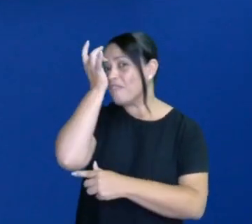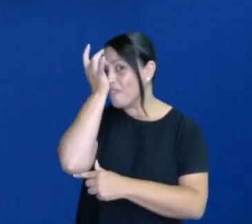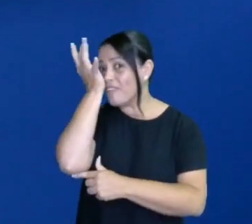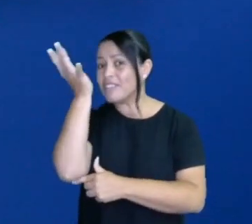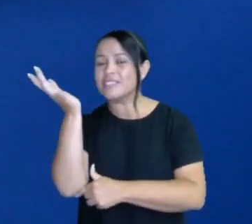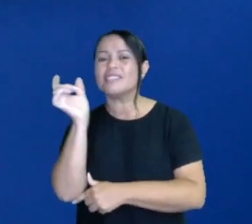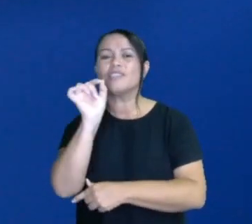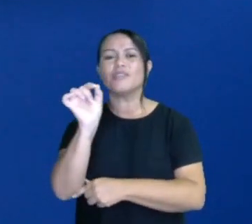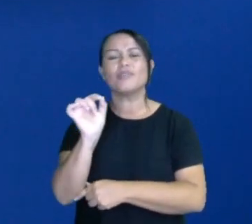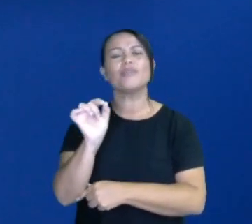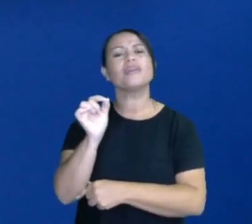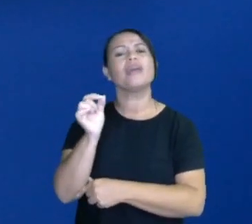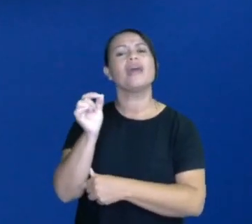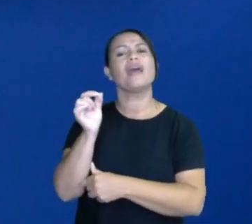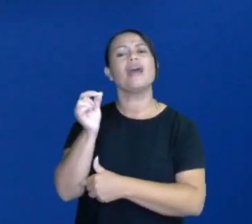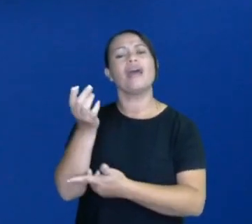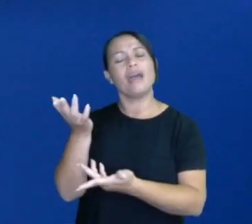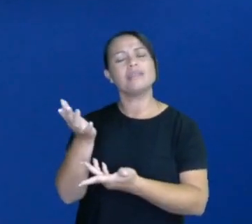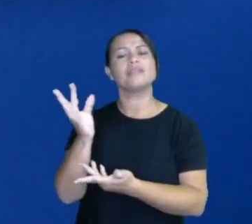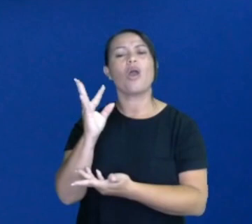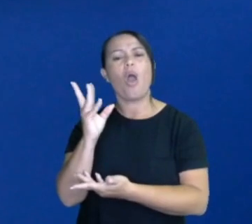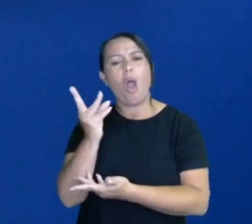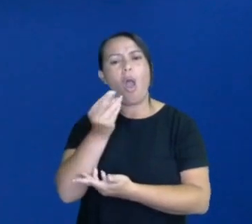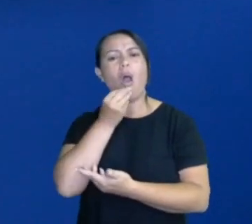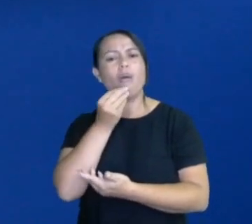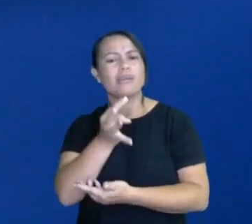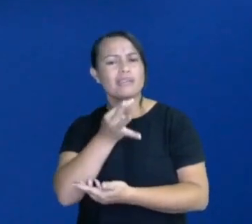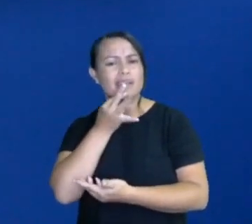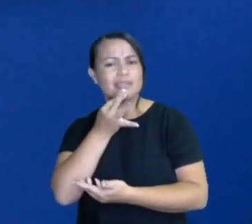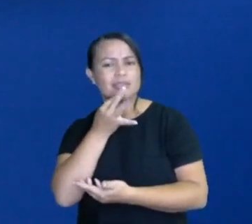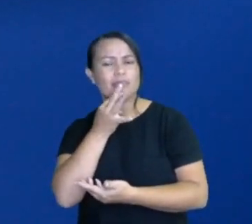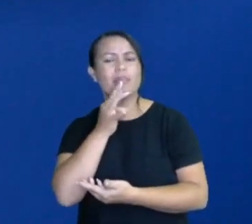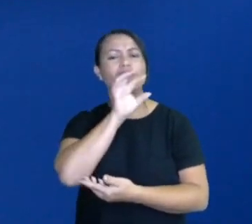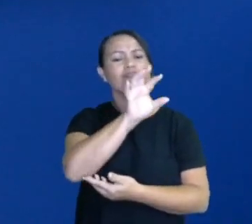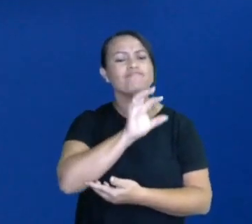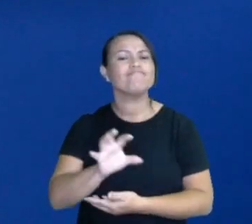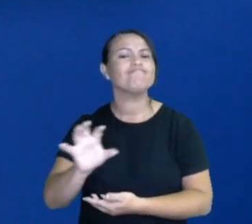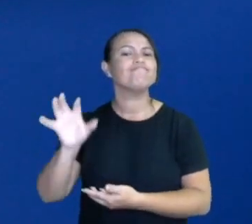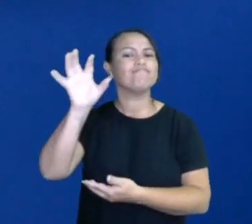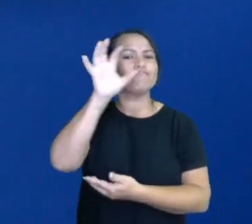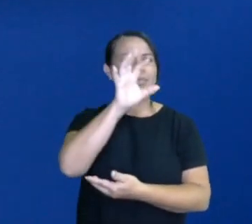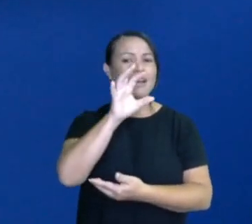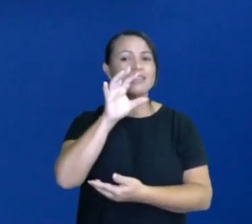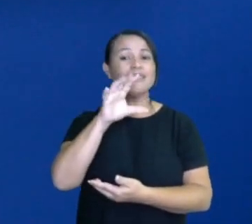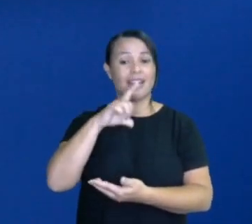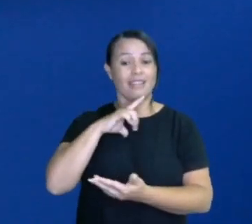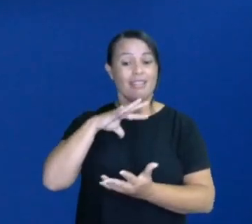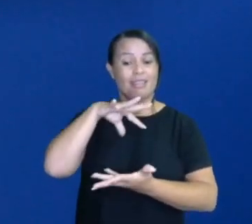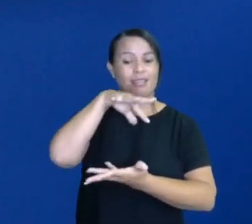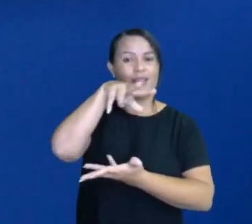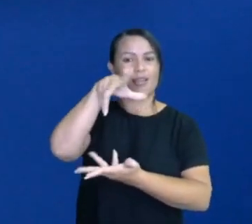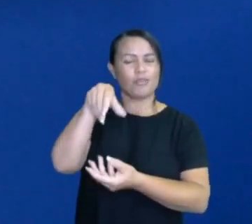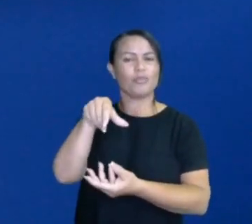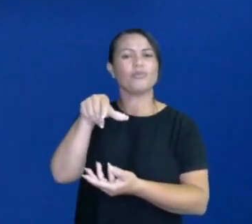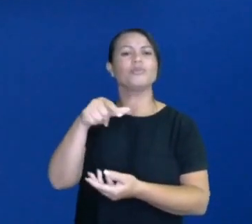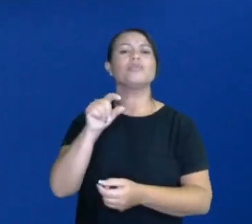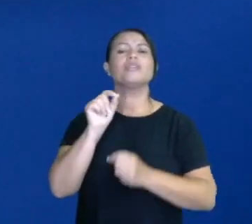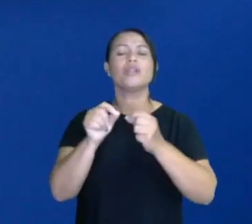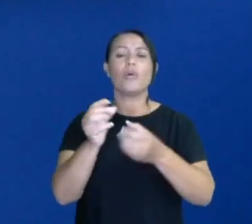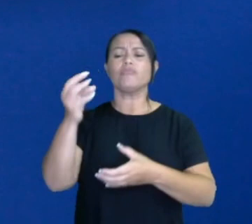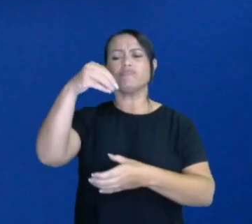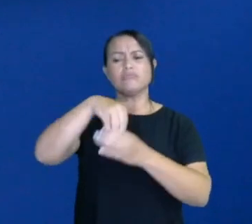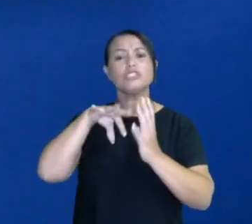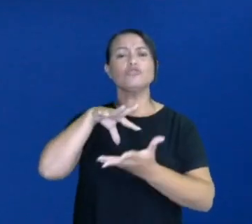facilitam essa questão aí de conhecimento de todas as áreas presentes na Terra, tá certo? Então a gente vai conseguir analisar